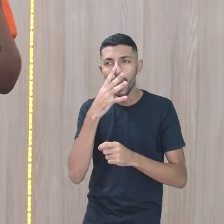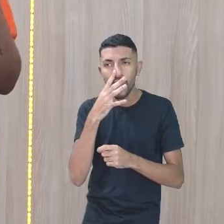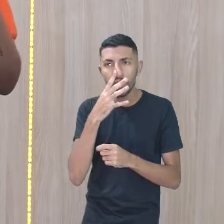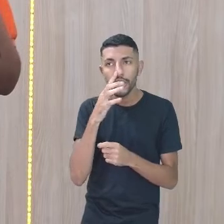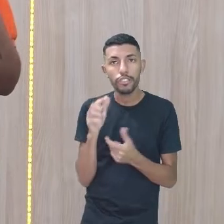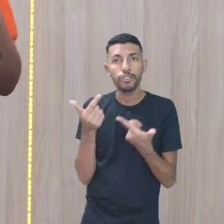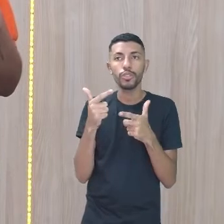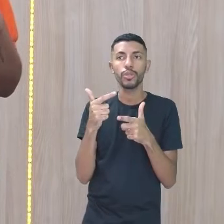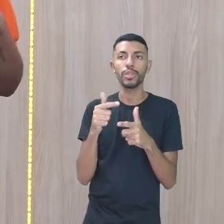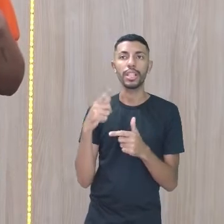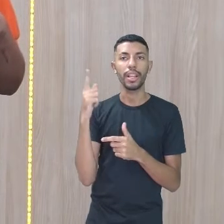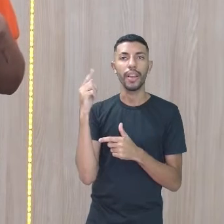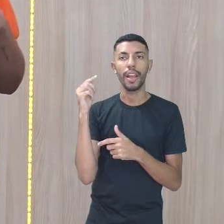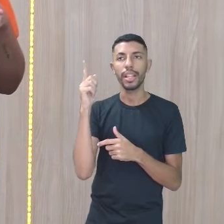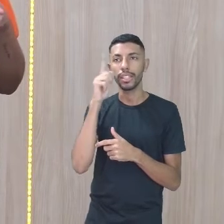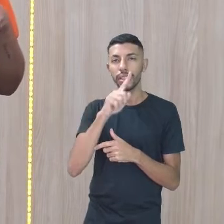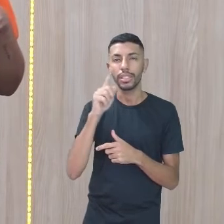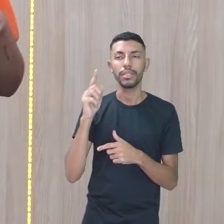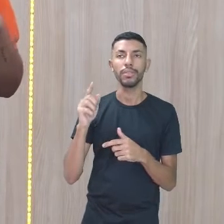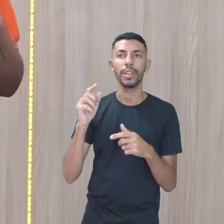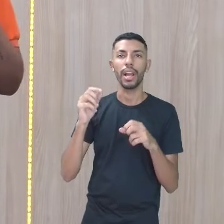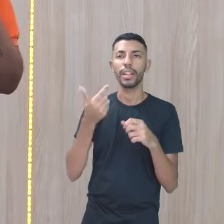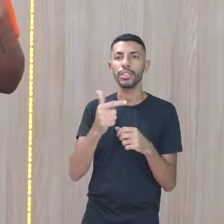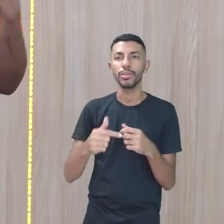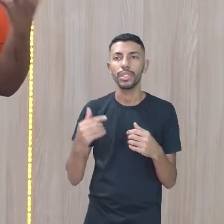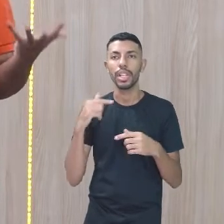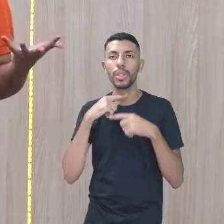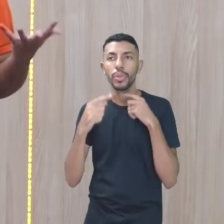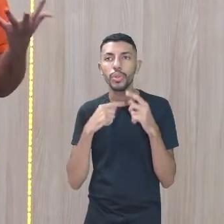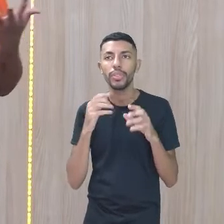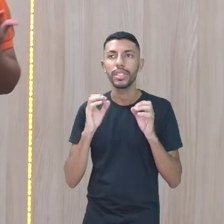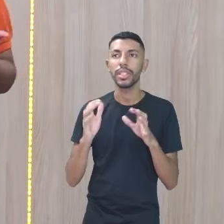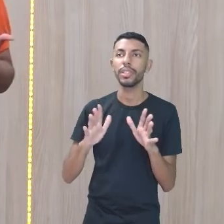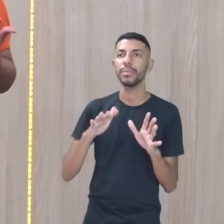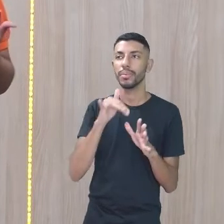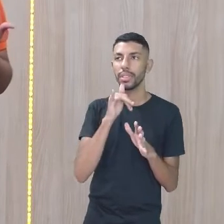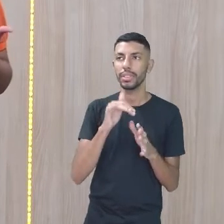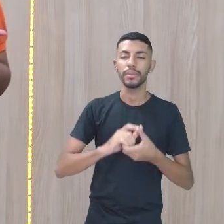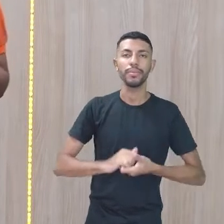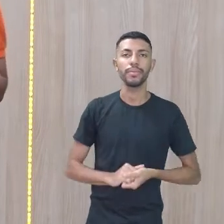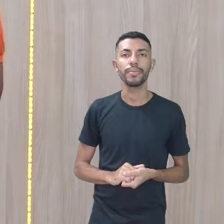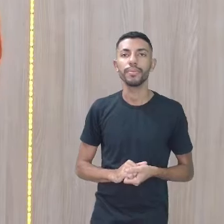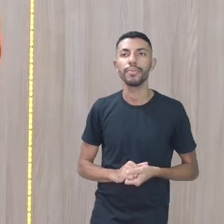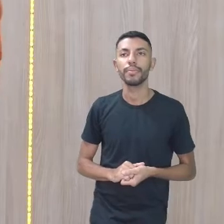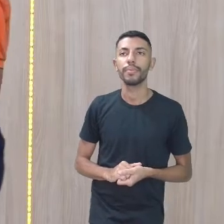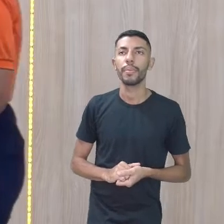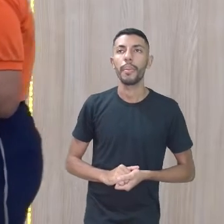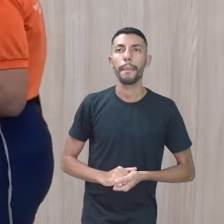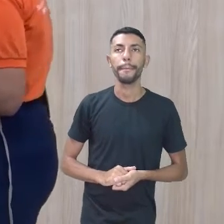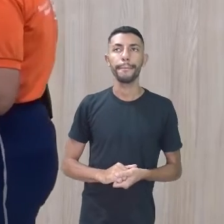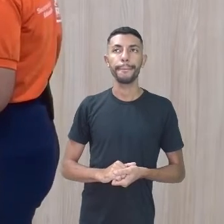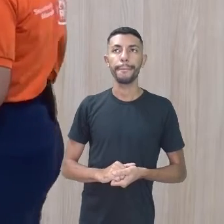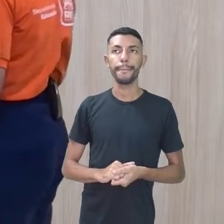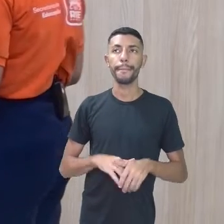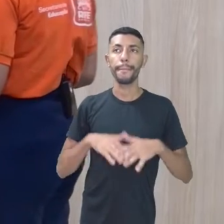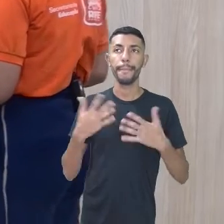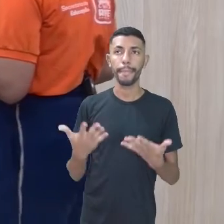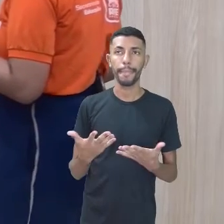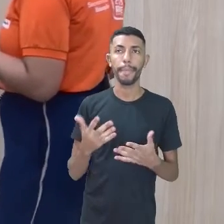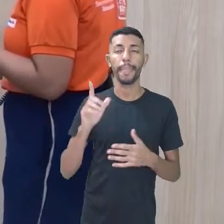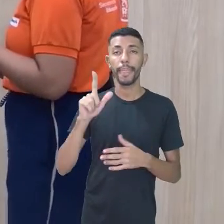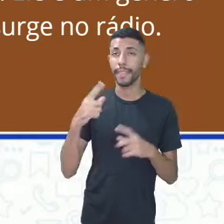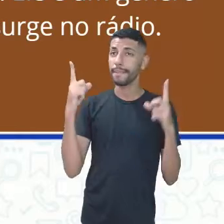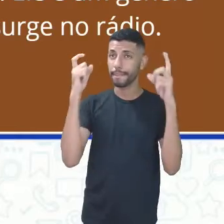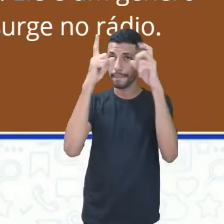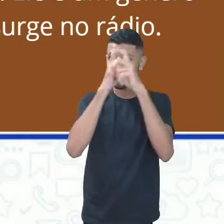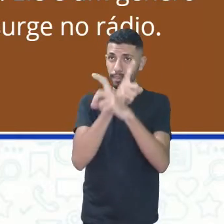comunicação e alguém saia da palestra não entendendo tudo do que foi exposto. É uma posição